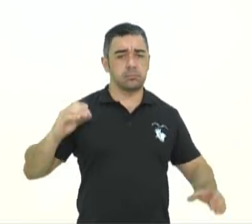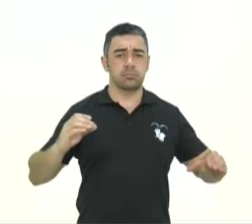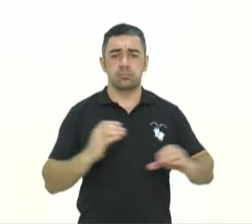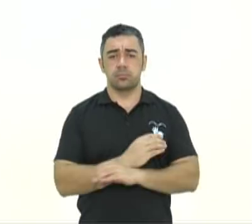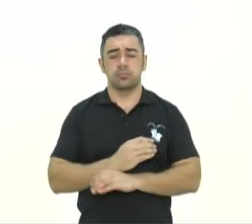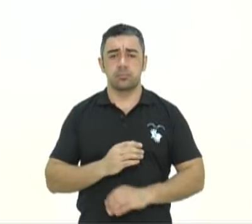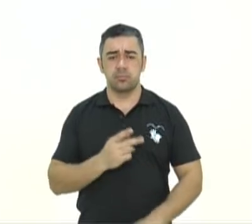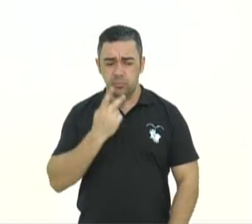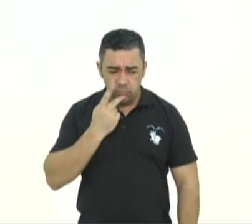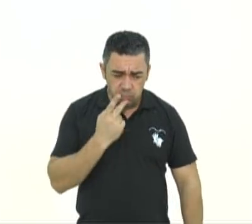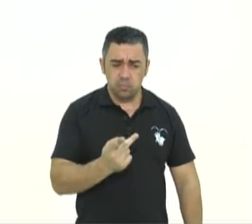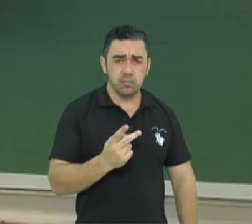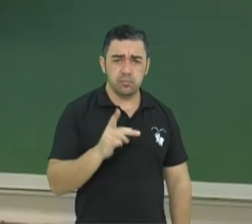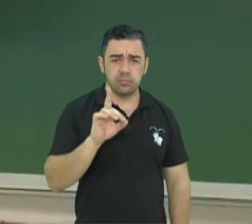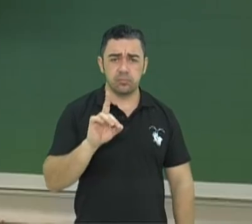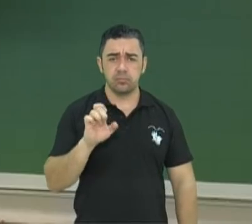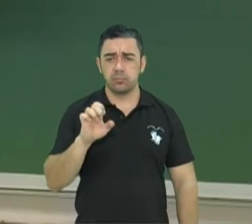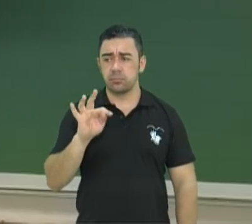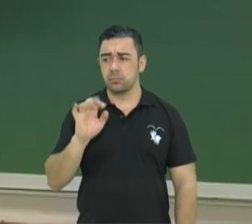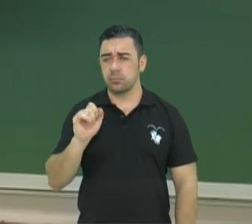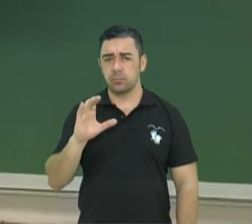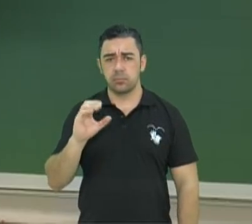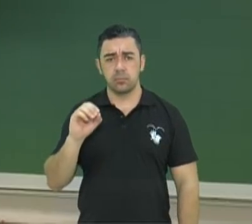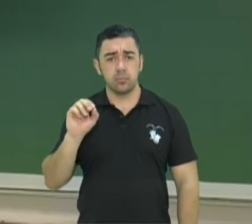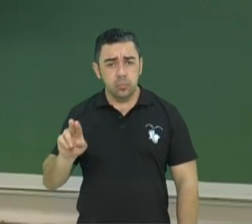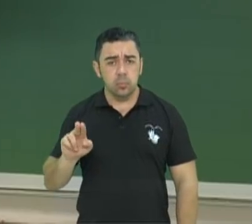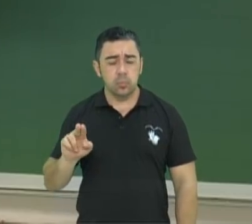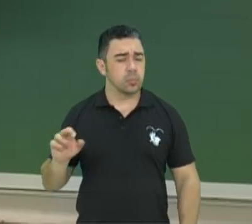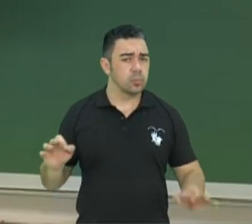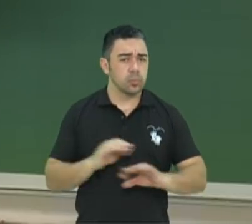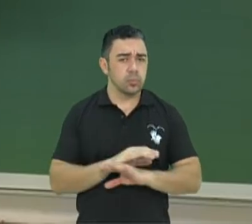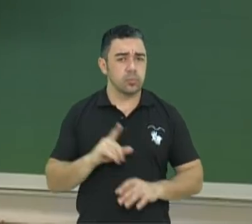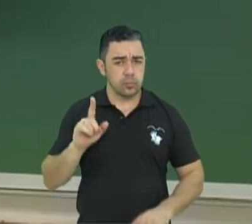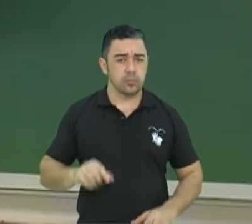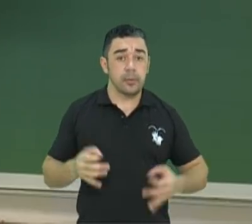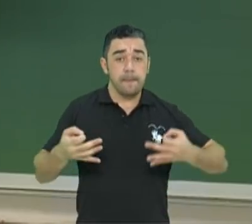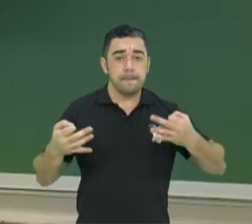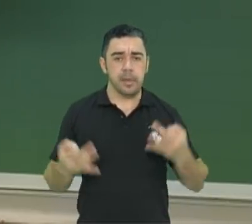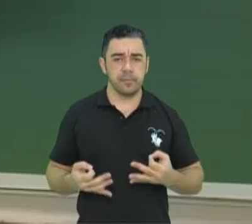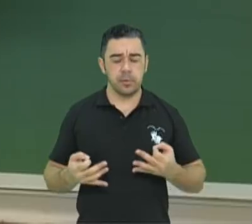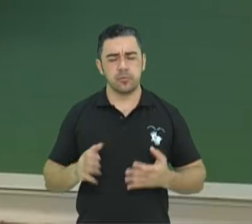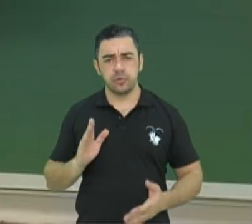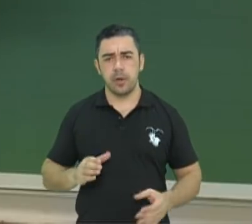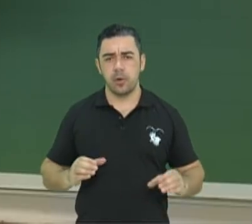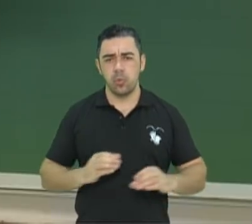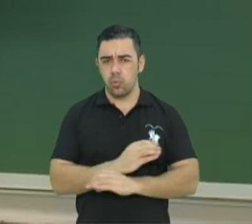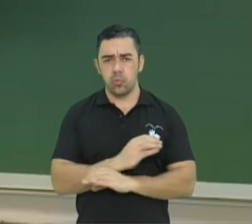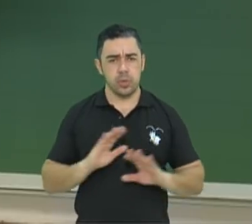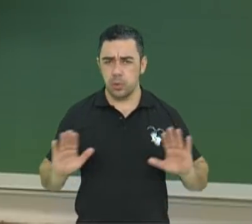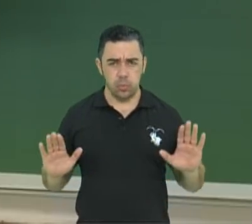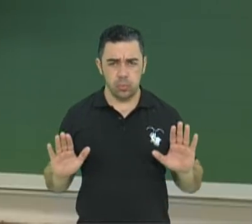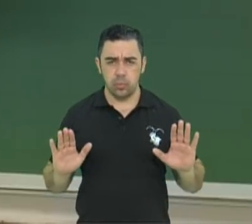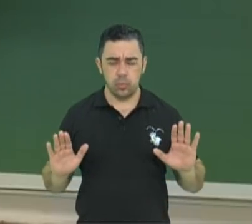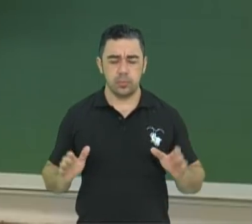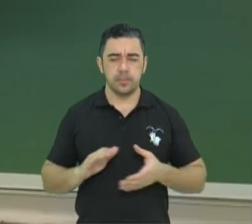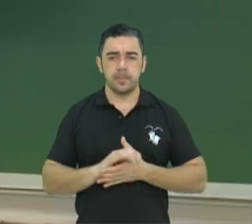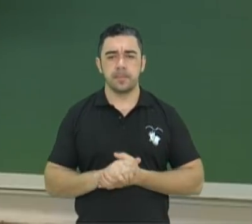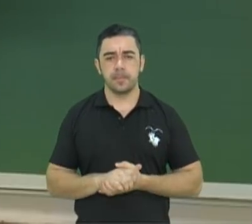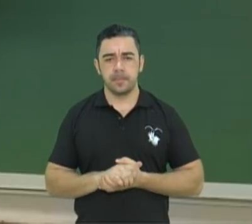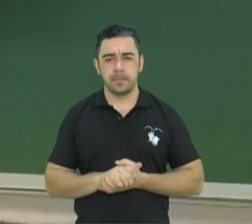concluída. Destacou, pronto, finalizou. Né? Está no pretérito perfeito, uma ação concluída,